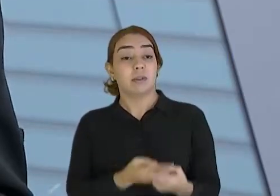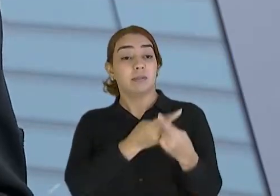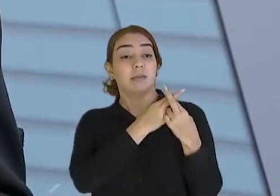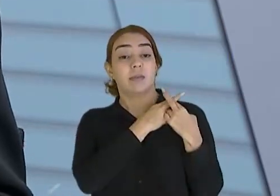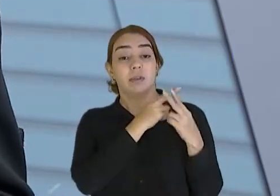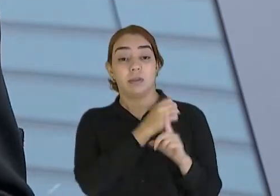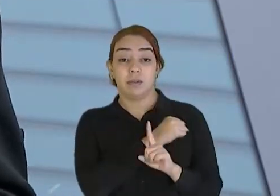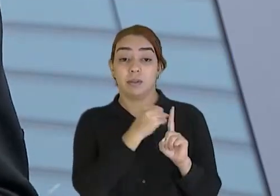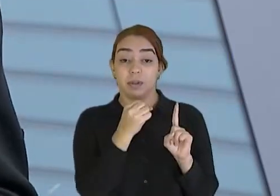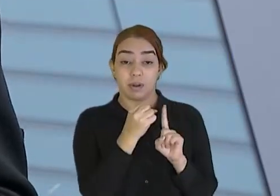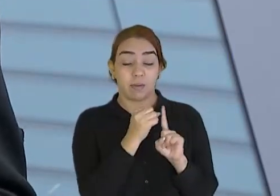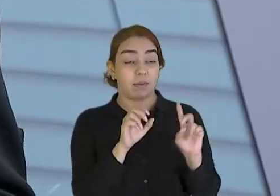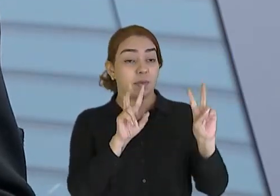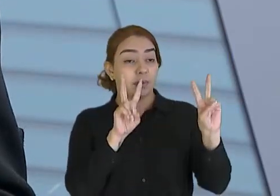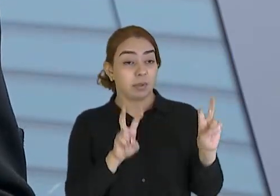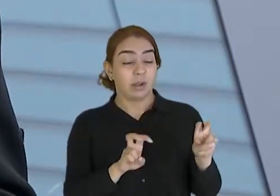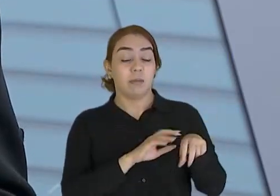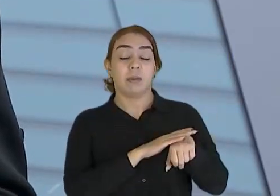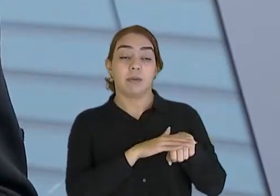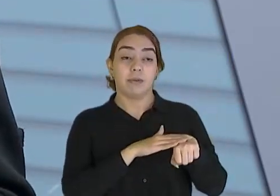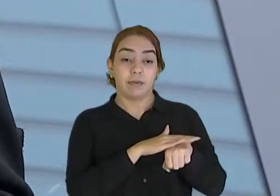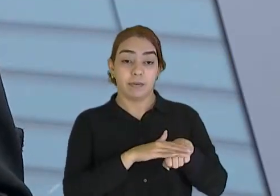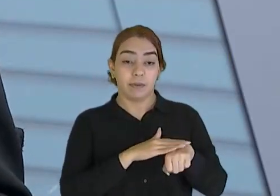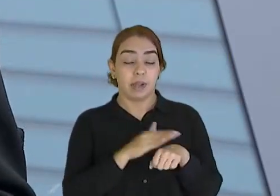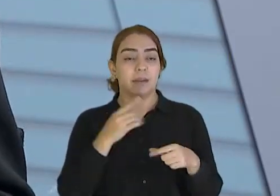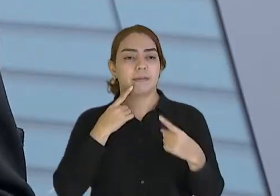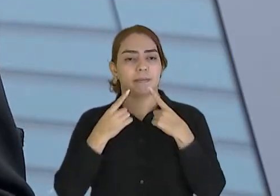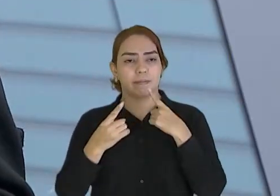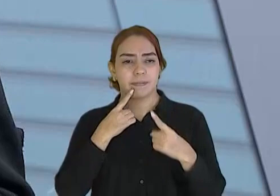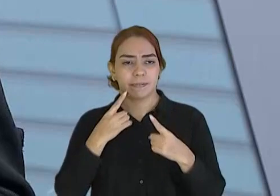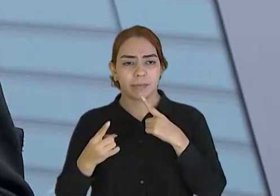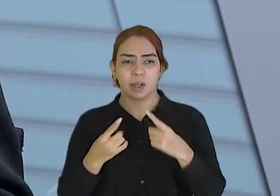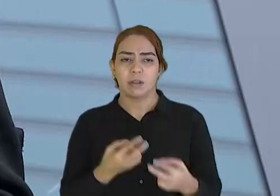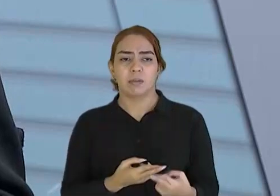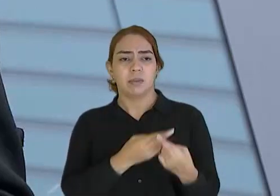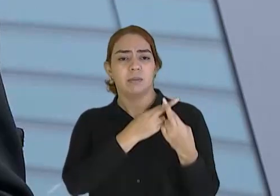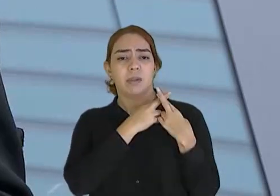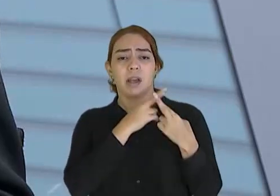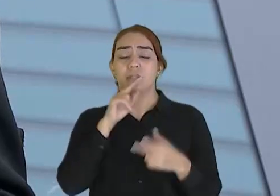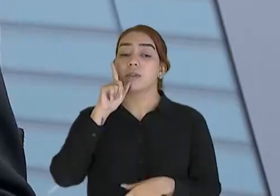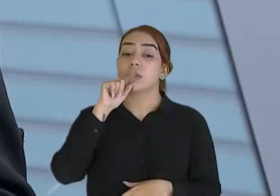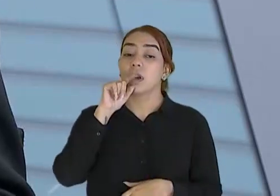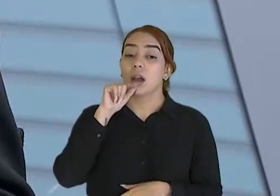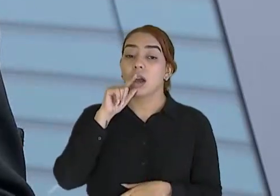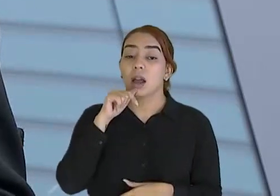vai ser tema lá. Responsabilidade ambiental, questões hídricas,